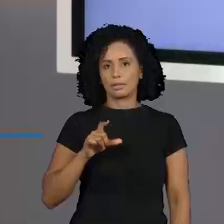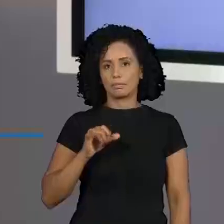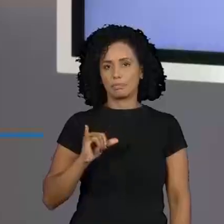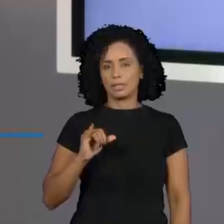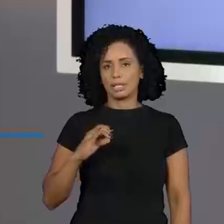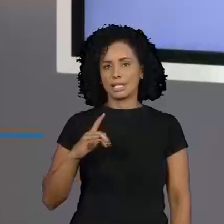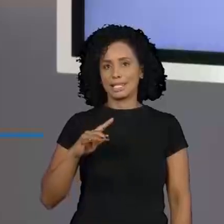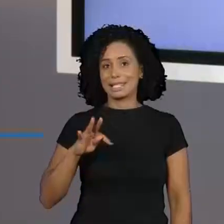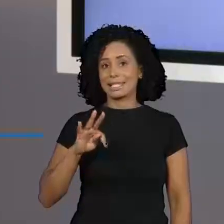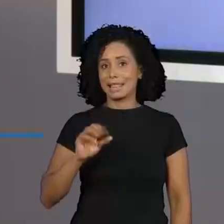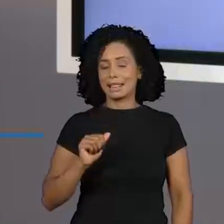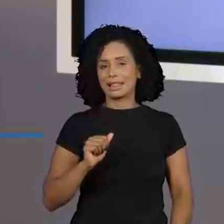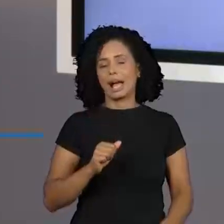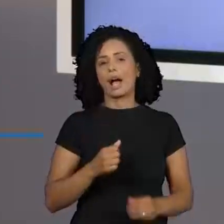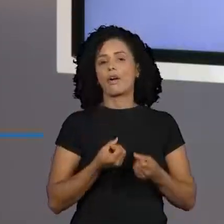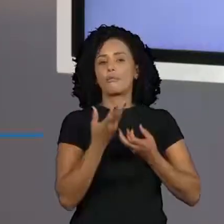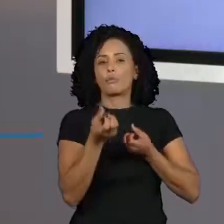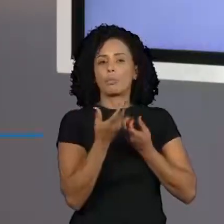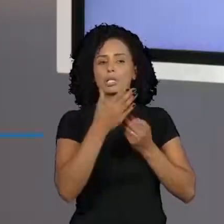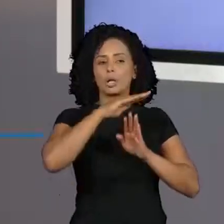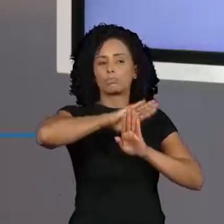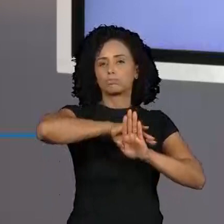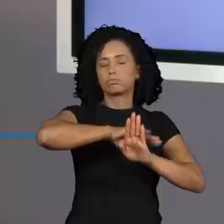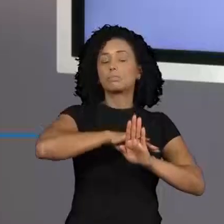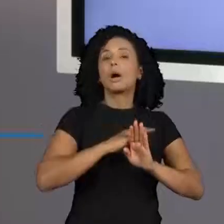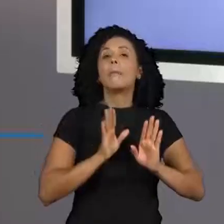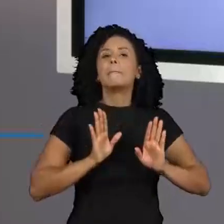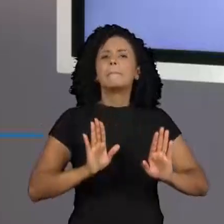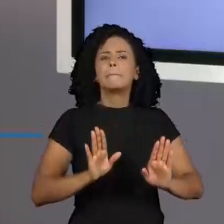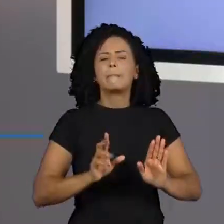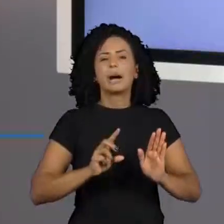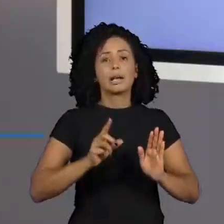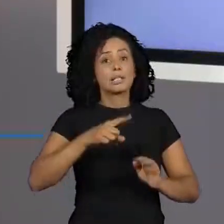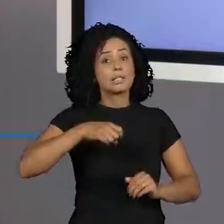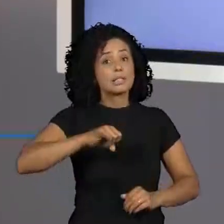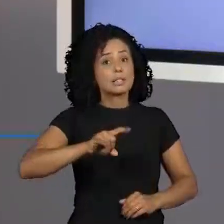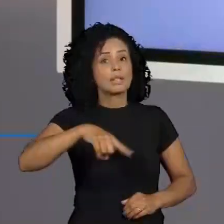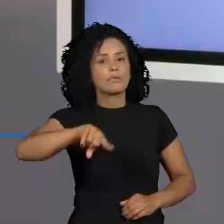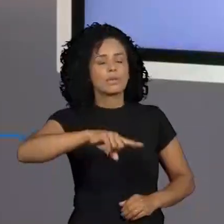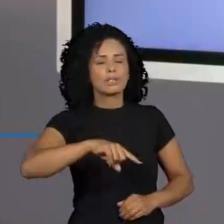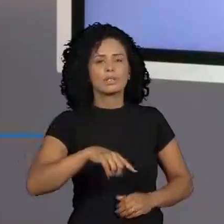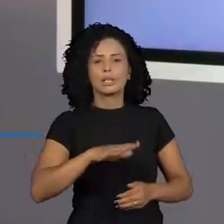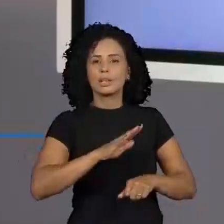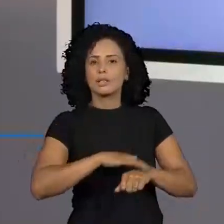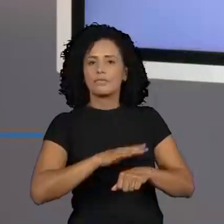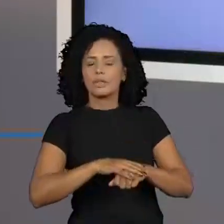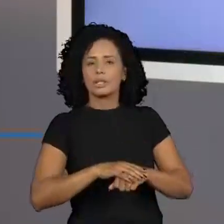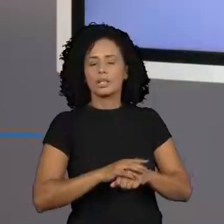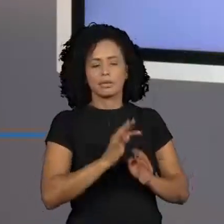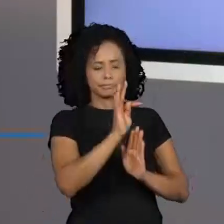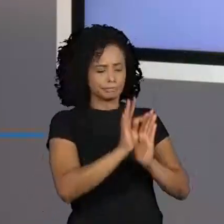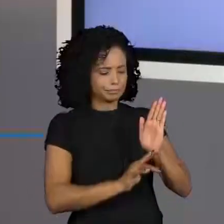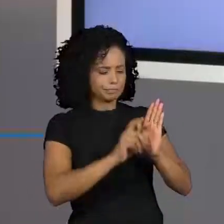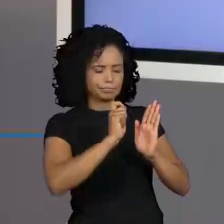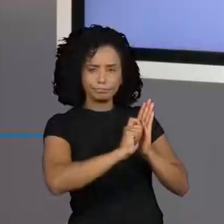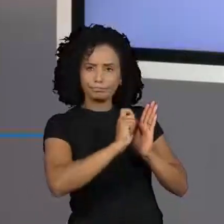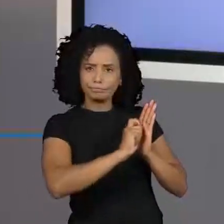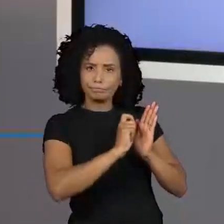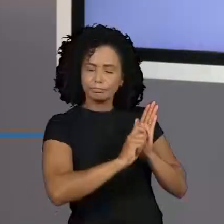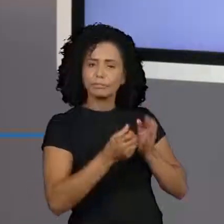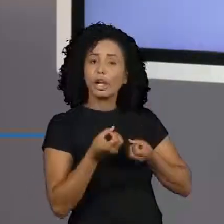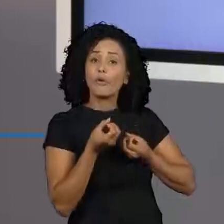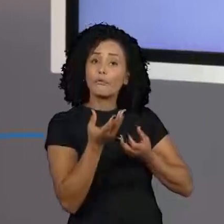várias atividades, provas, simulados que vocês fazem, é abordado esse tipo de informação, esse tipo